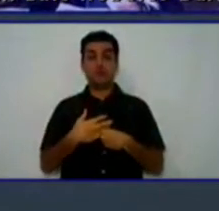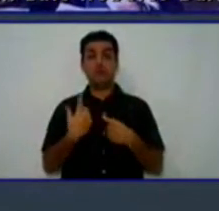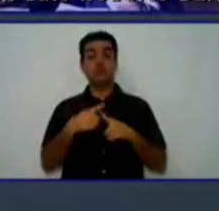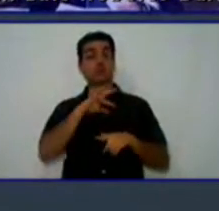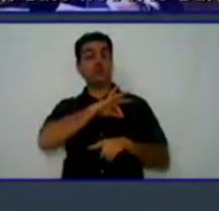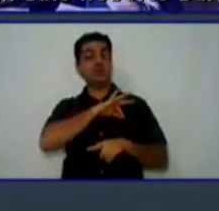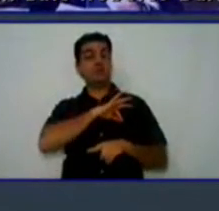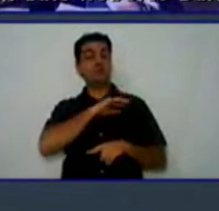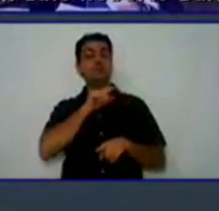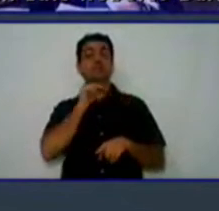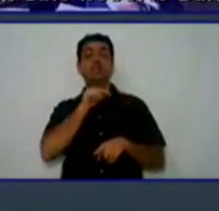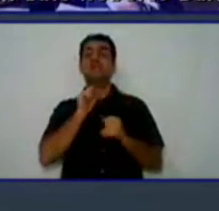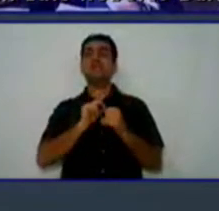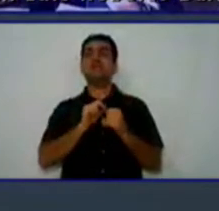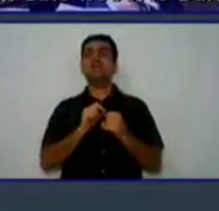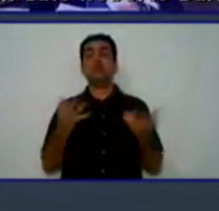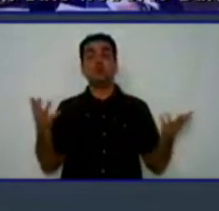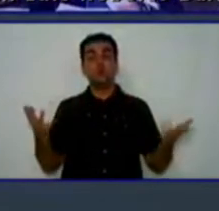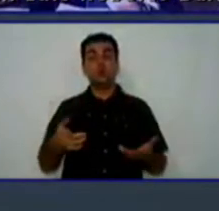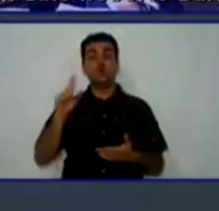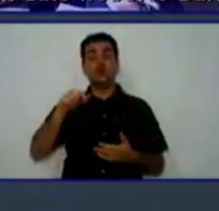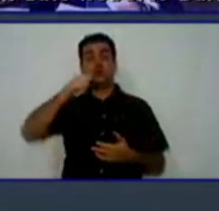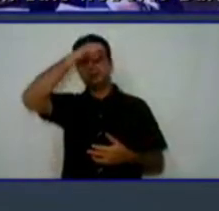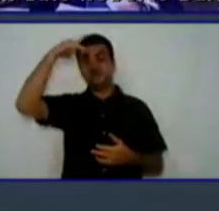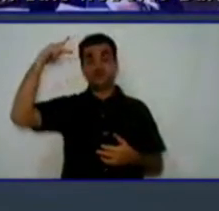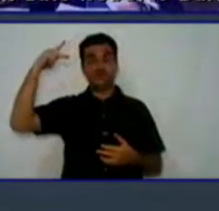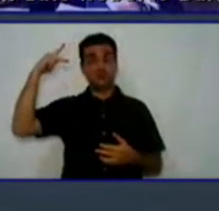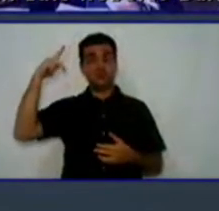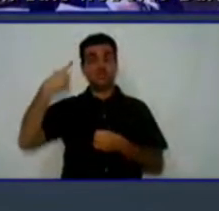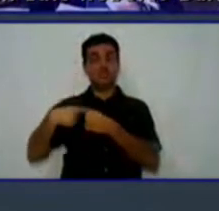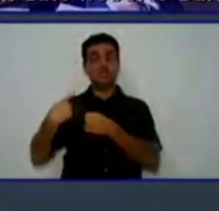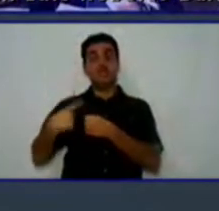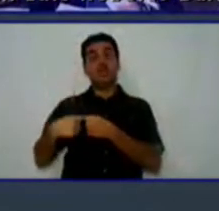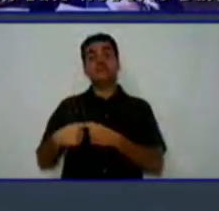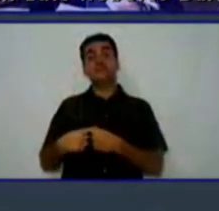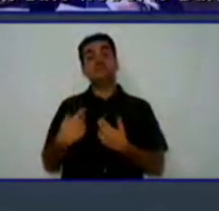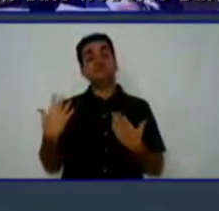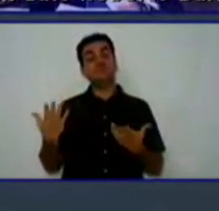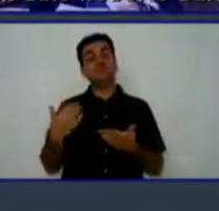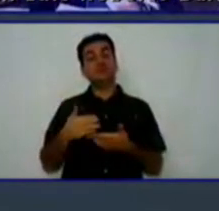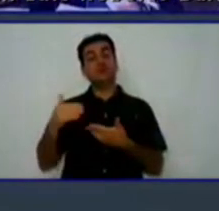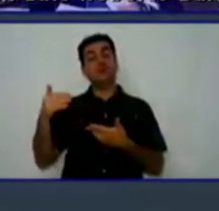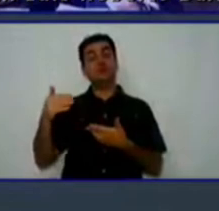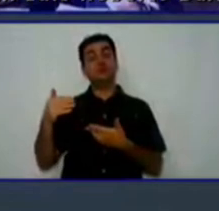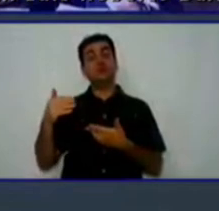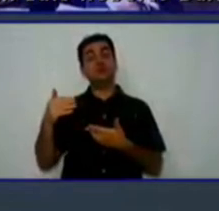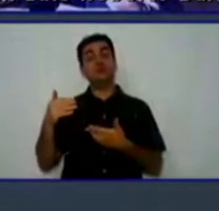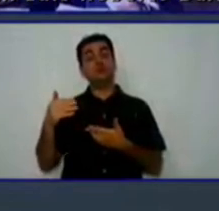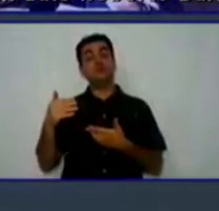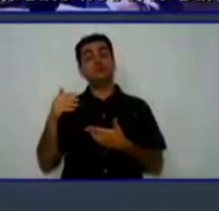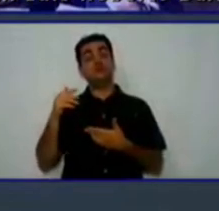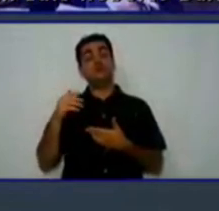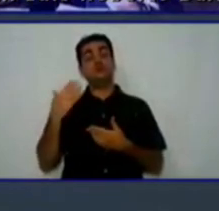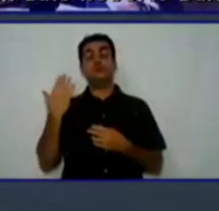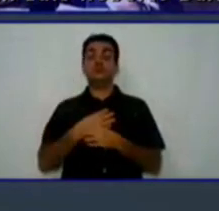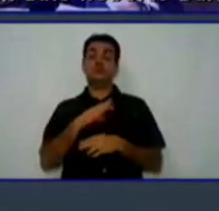delegado que hoje é prefeito da cidade onde foi instaurado o